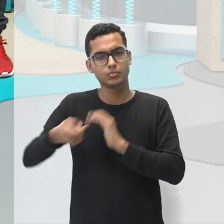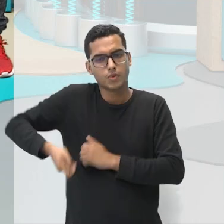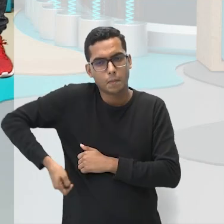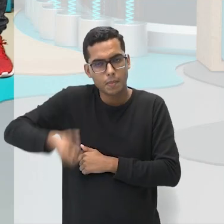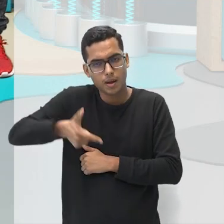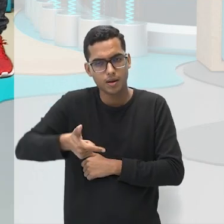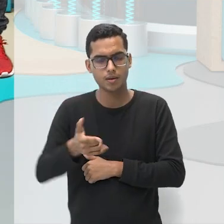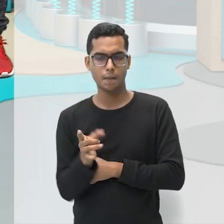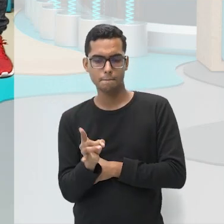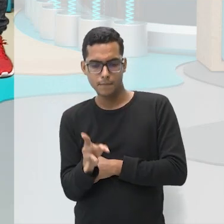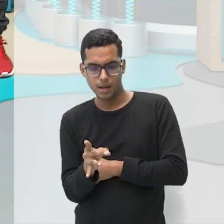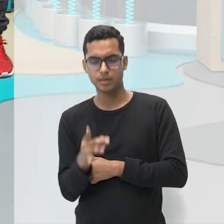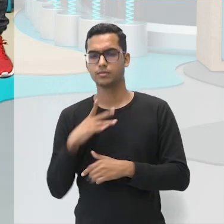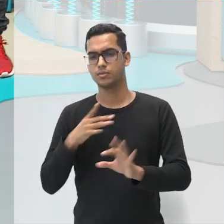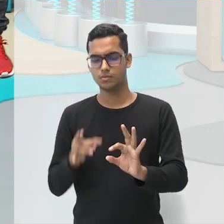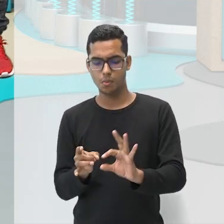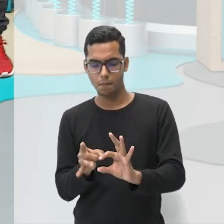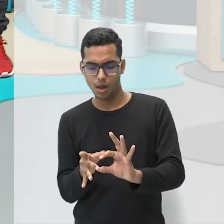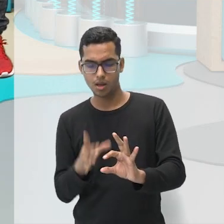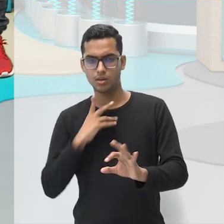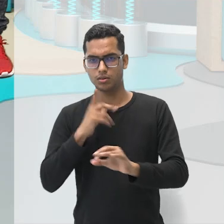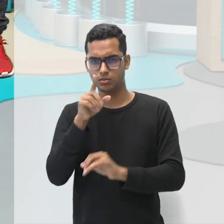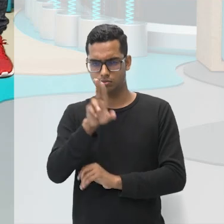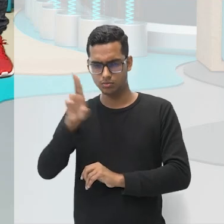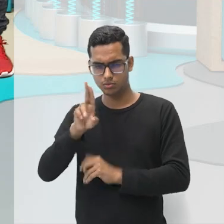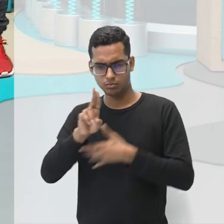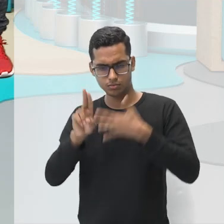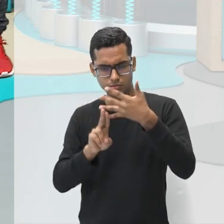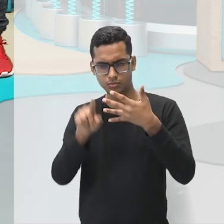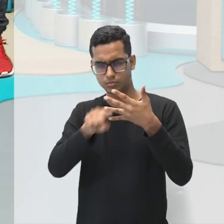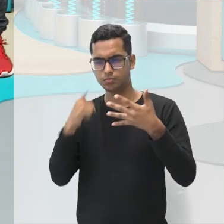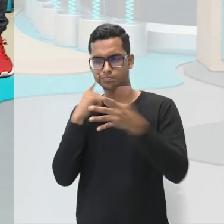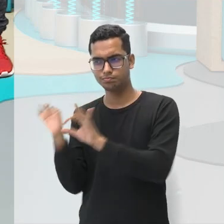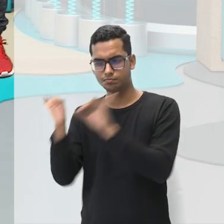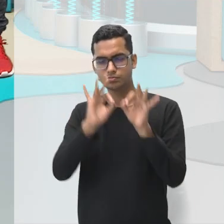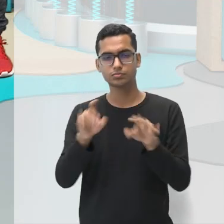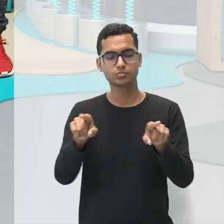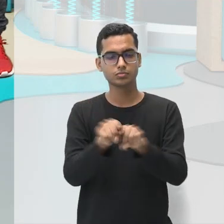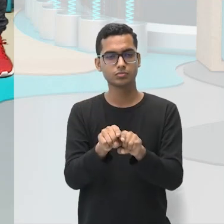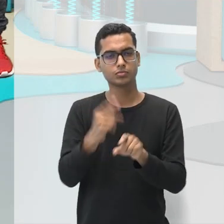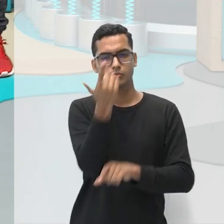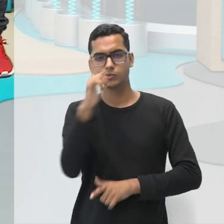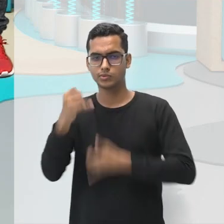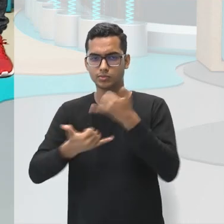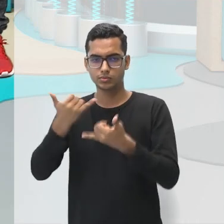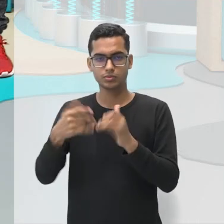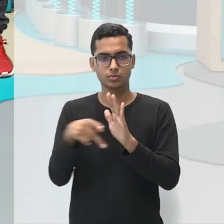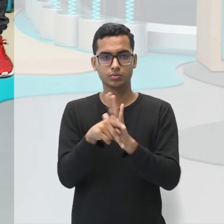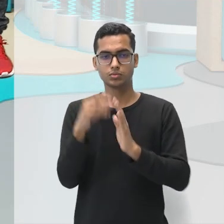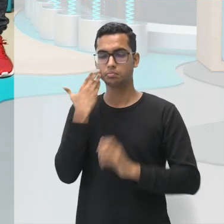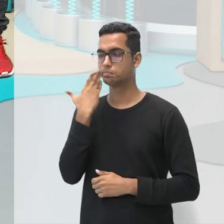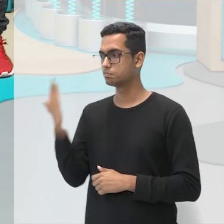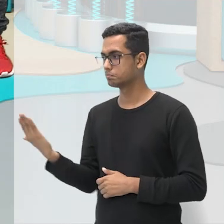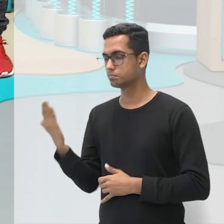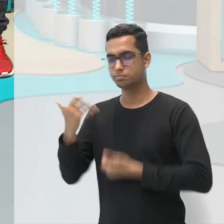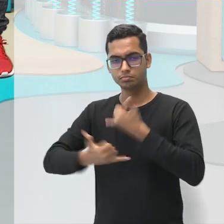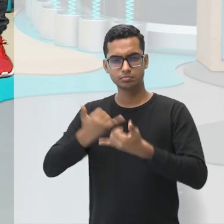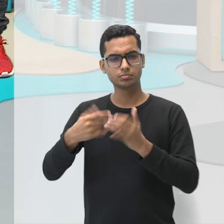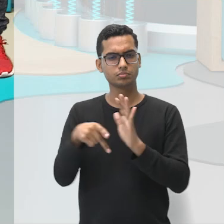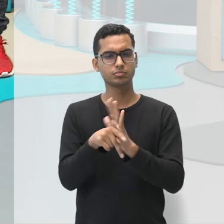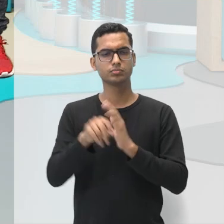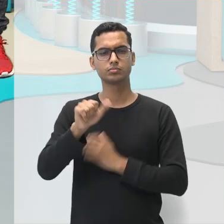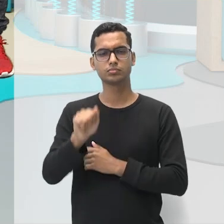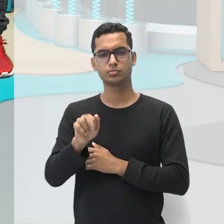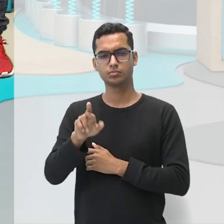gude, peteca, né? Ou todos aqueles nomes que apresentei a vocês. Outro jogo muito famoso e popular é o jogo de argolas. Não sei